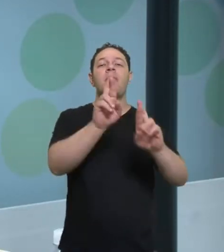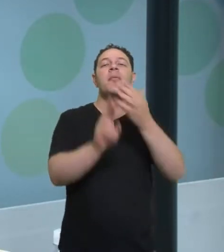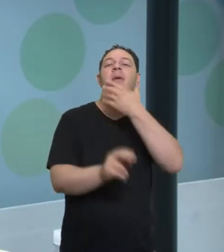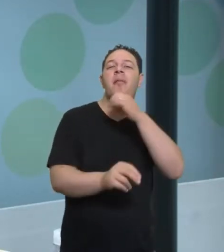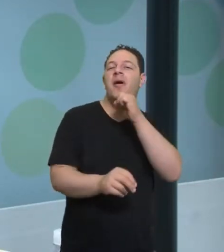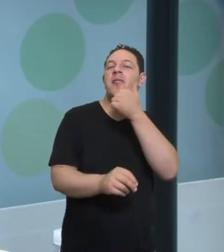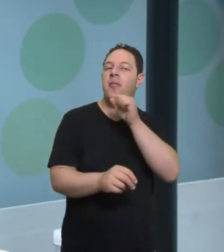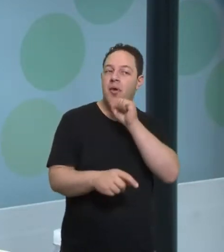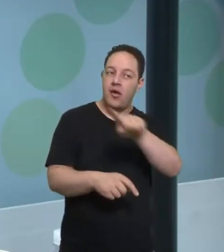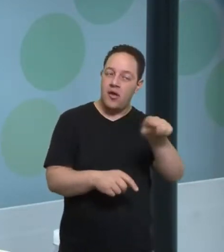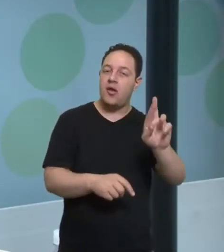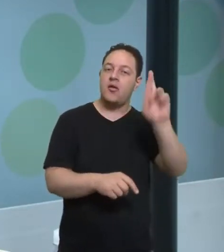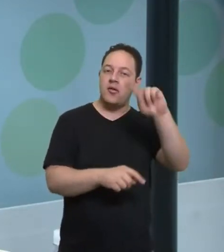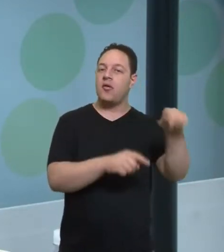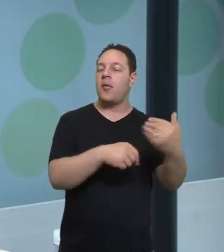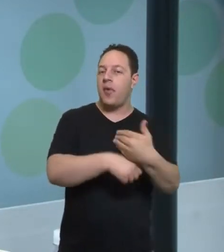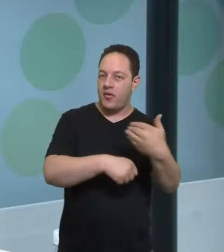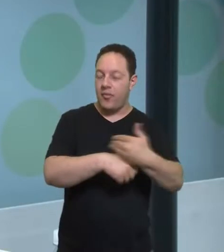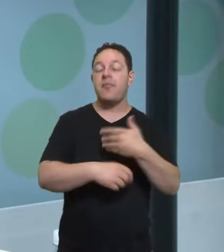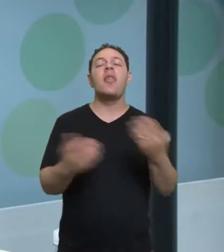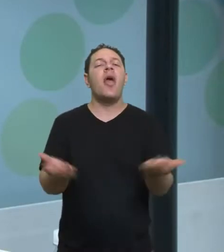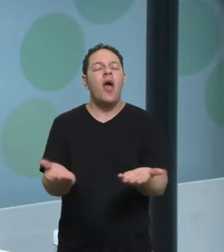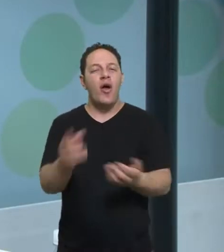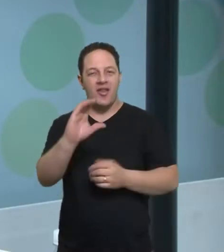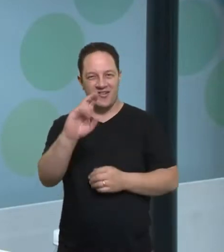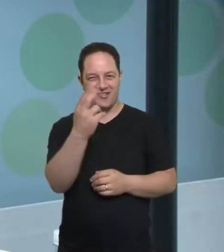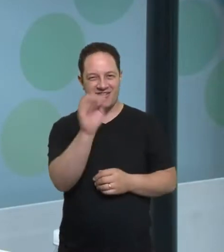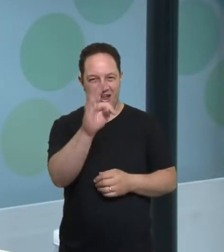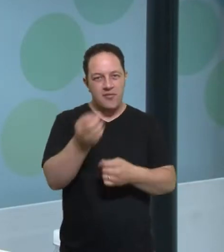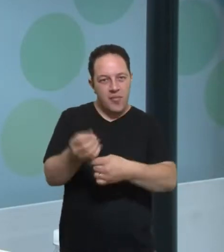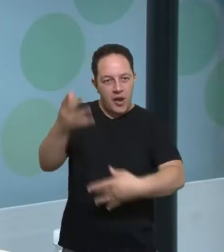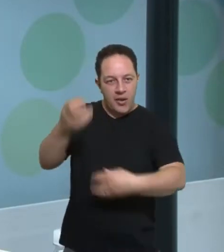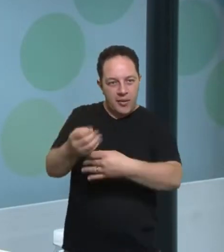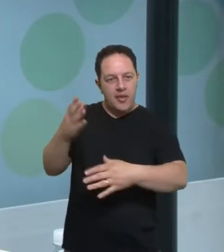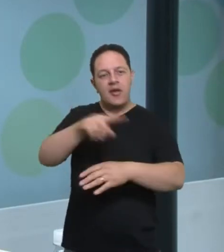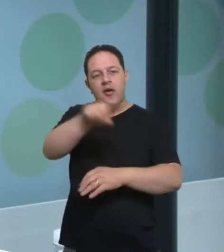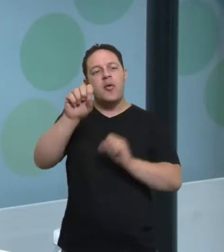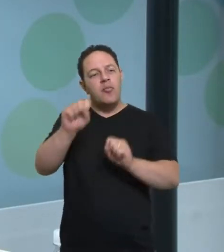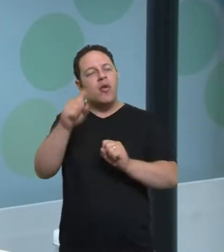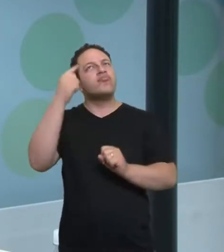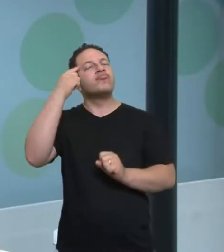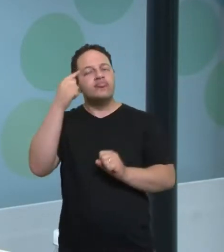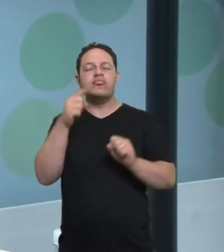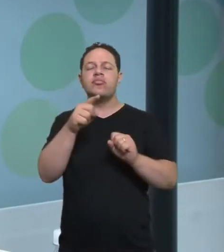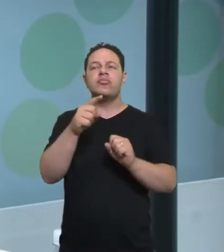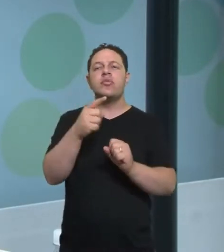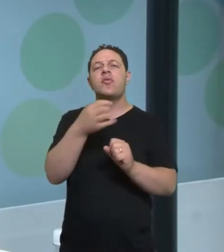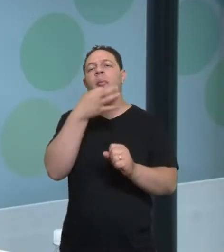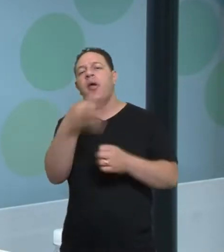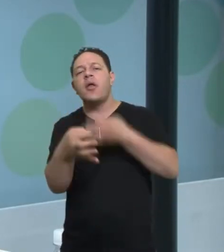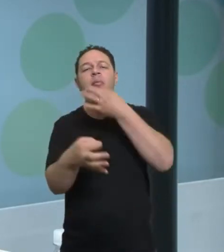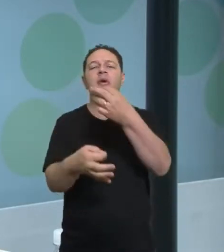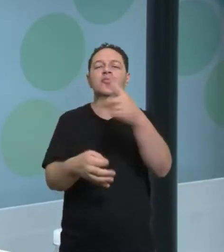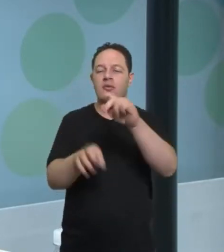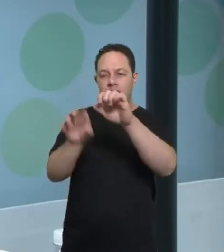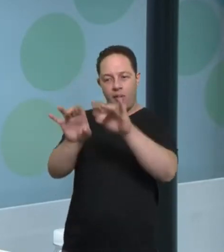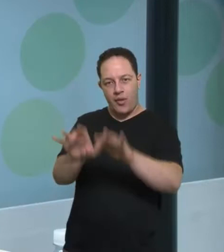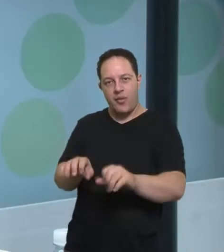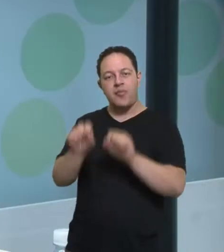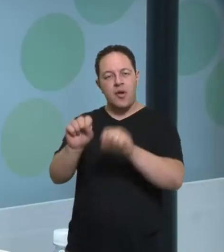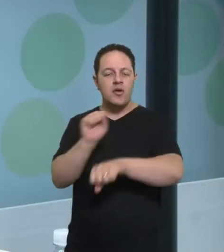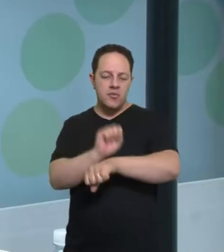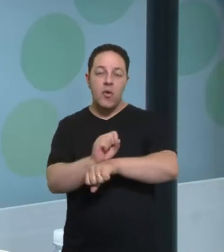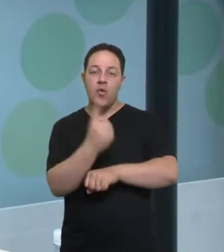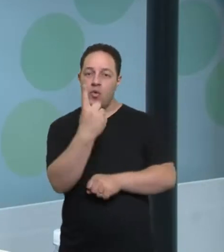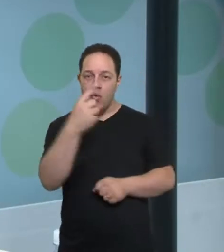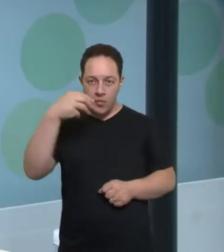E aí agora o cheque vai ficar aberto para que vocês possam colocar as reflexões e de vocês tão chat vai ficar aberto